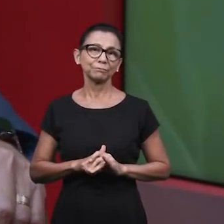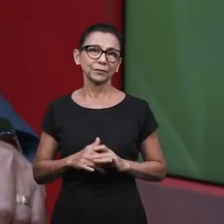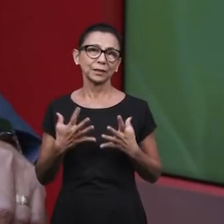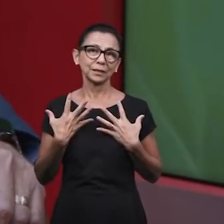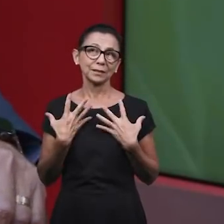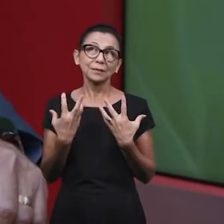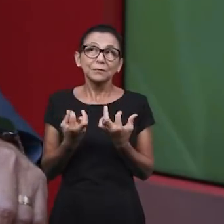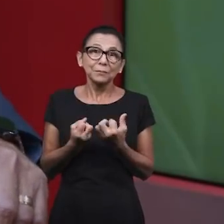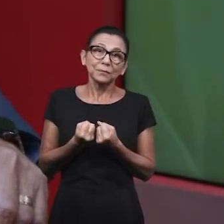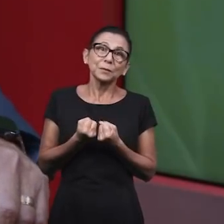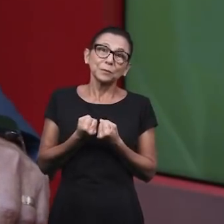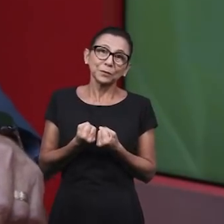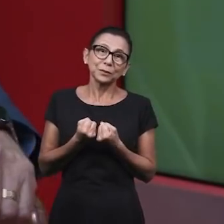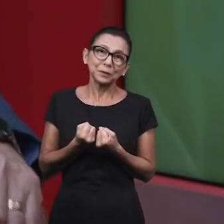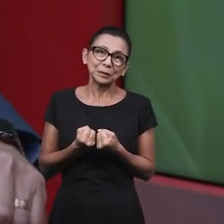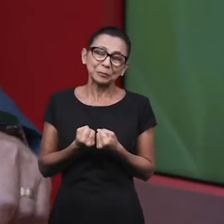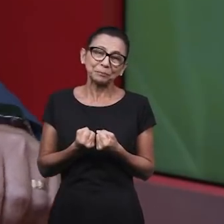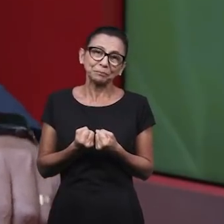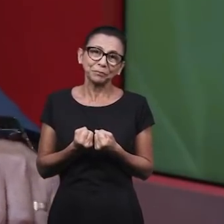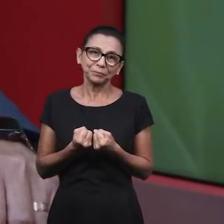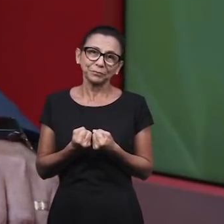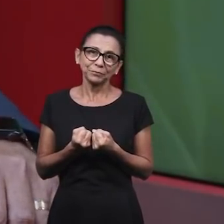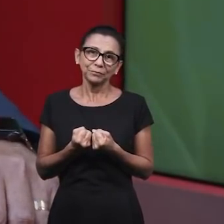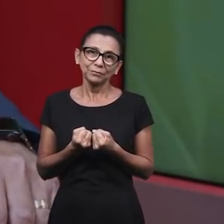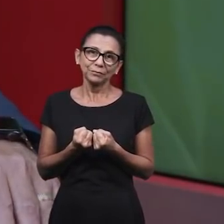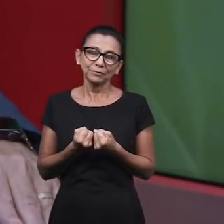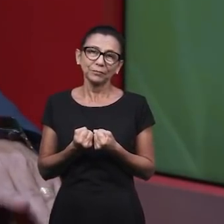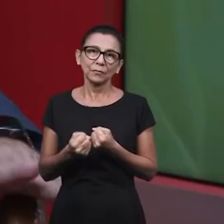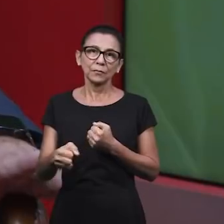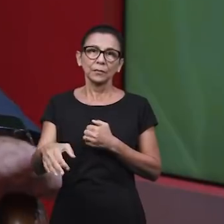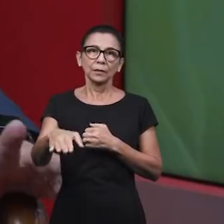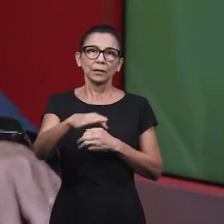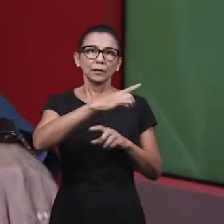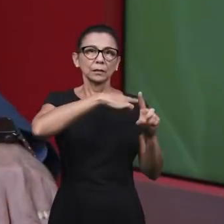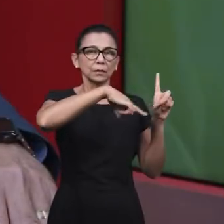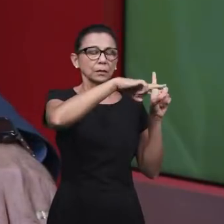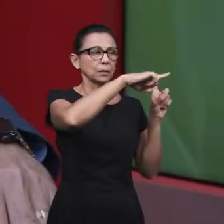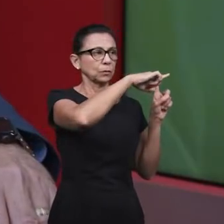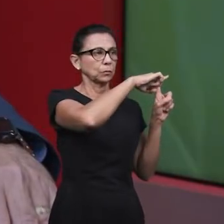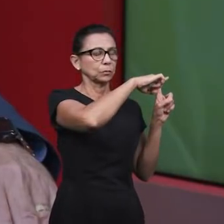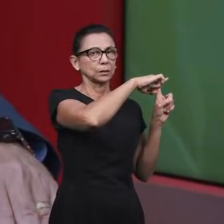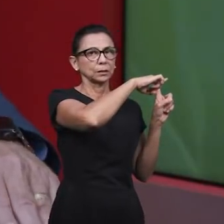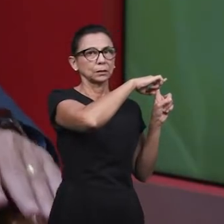surgidos a partir do projeto da cruz. Exemplo,